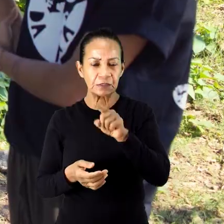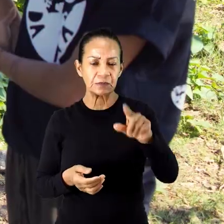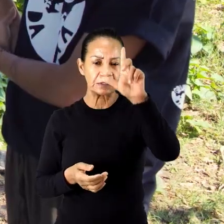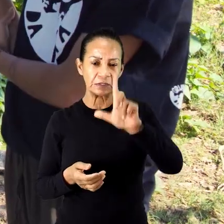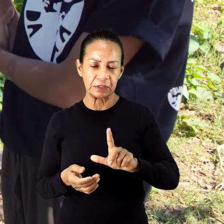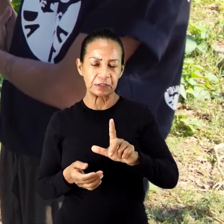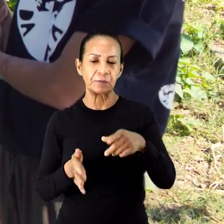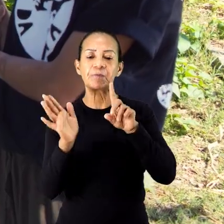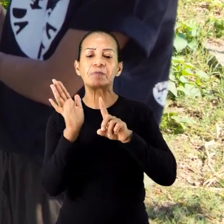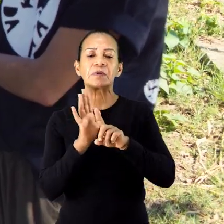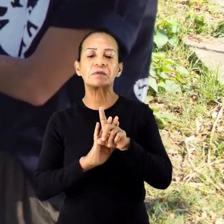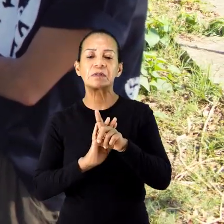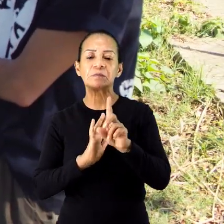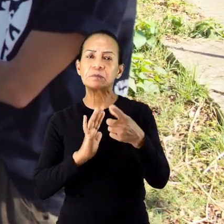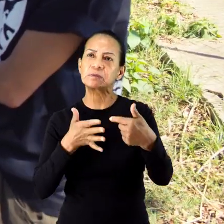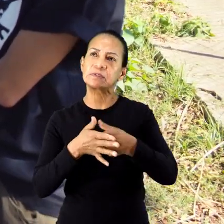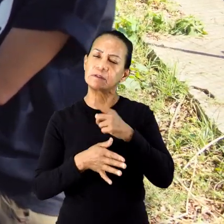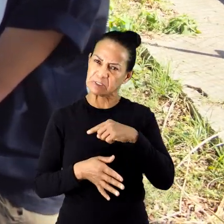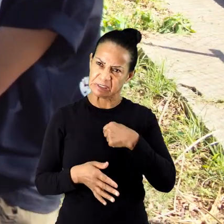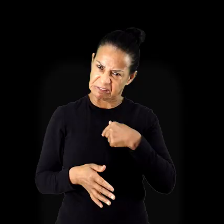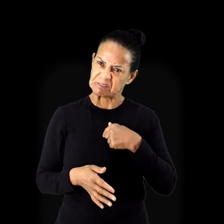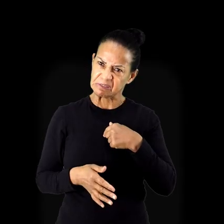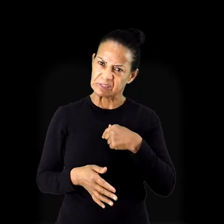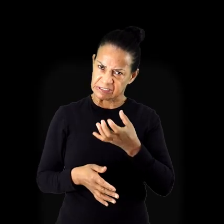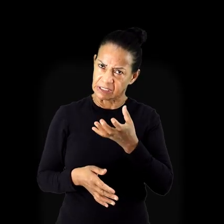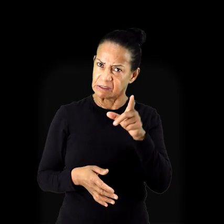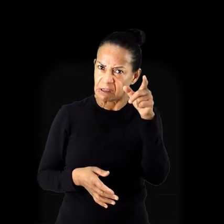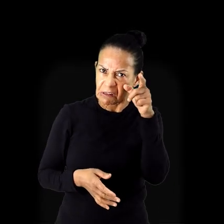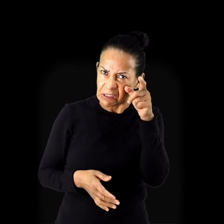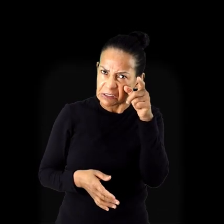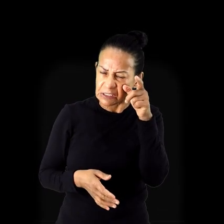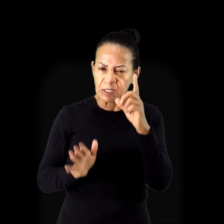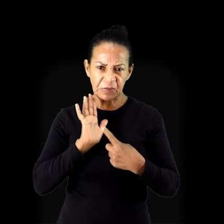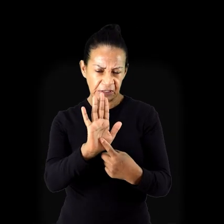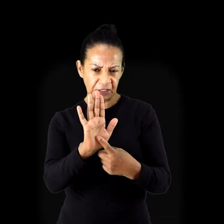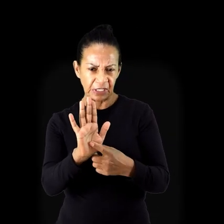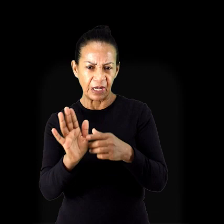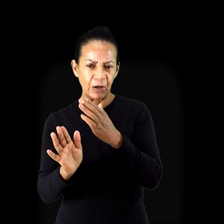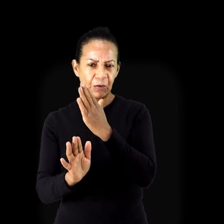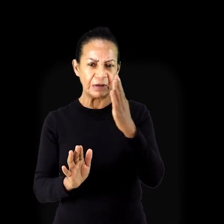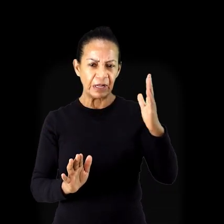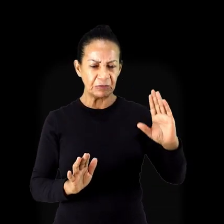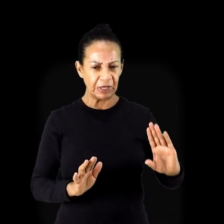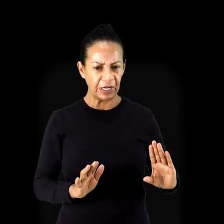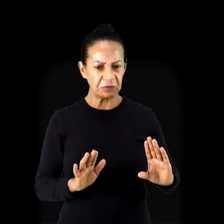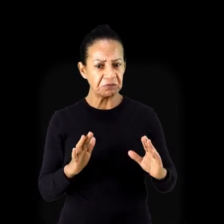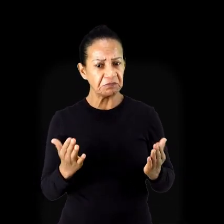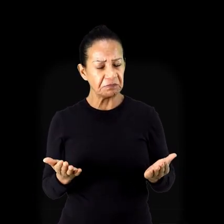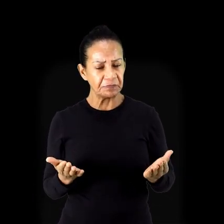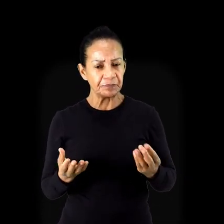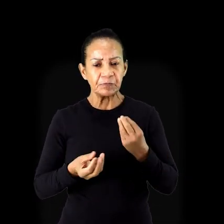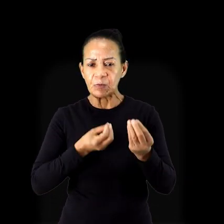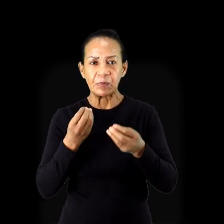na Zona Leste. E aí perguntaram se a gente teria interesse, né? A ideia aqui é a gente apresentar o lado a lado, mostrar, né, o que a gente vai fazer